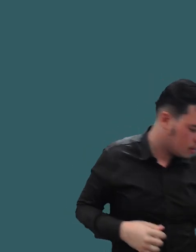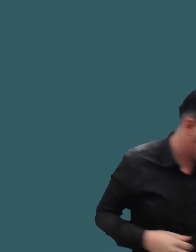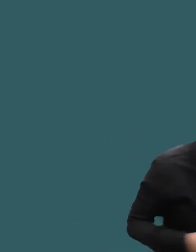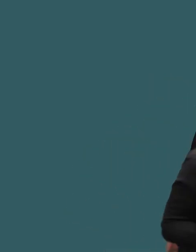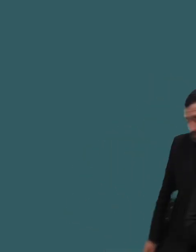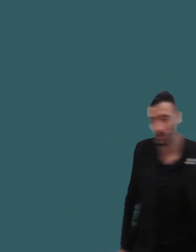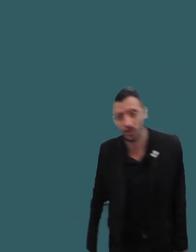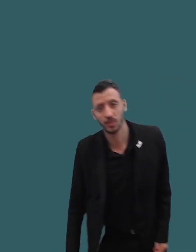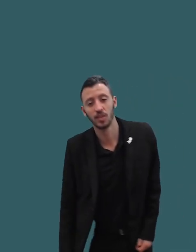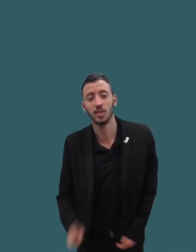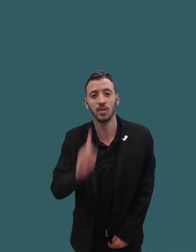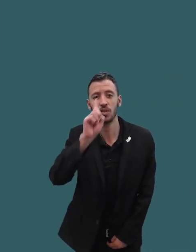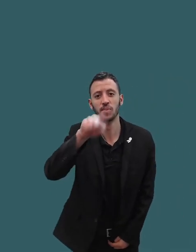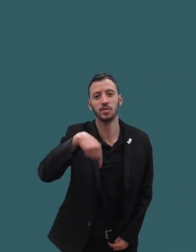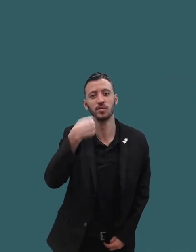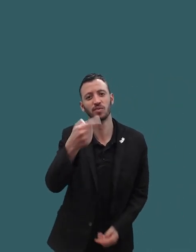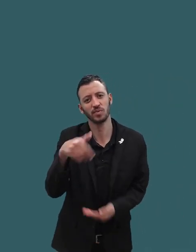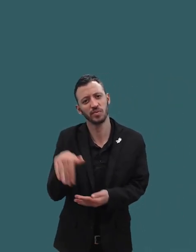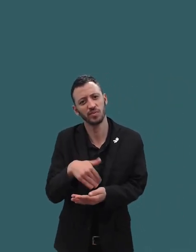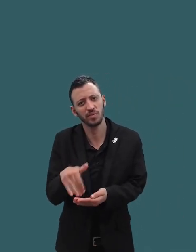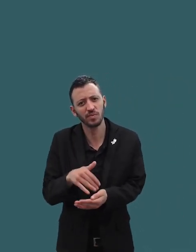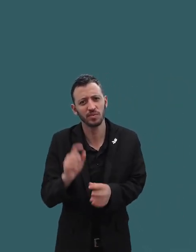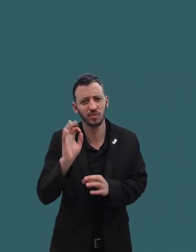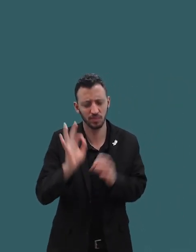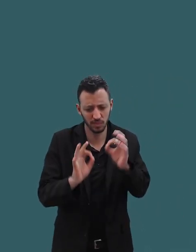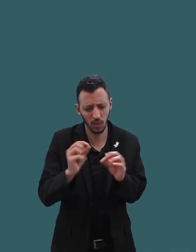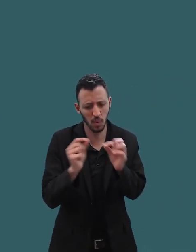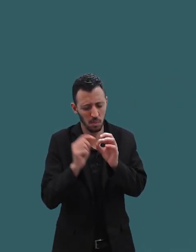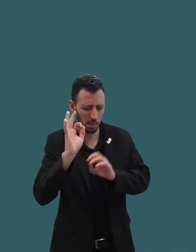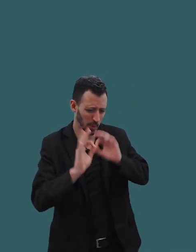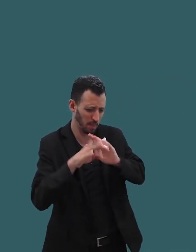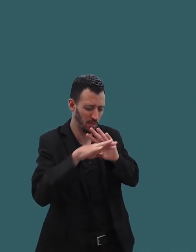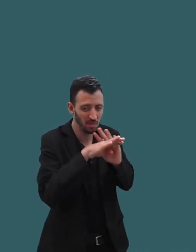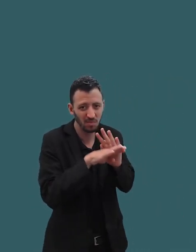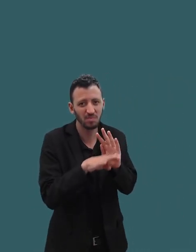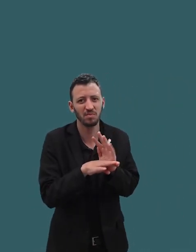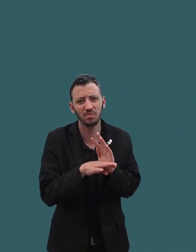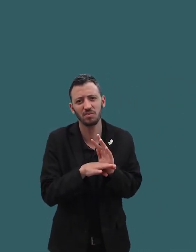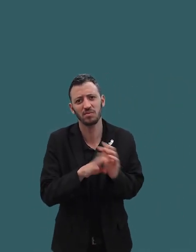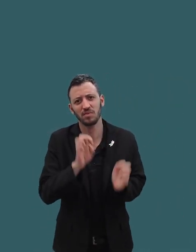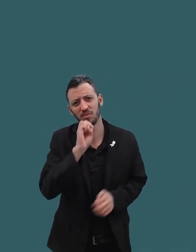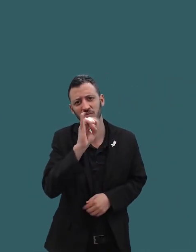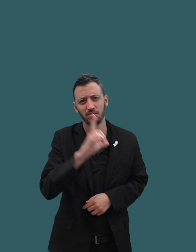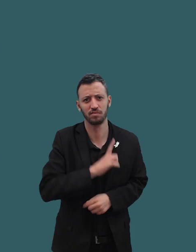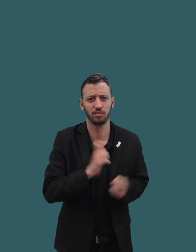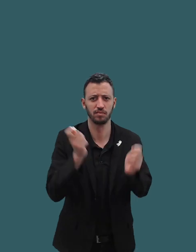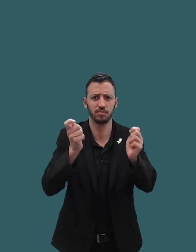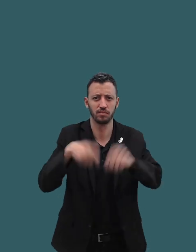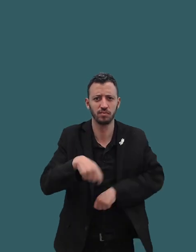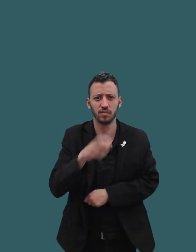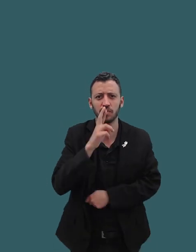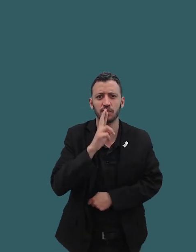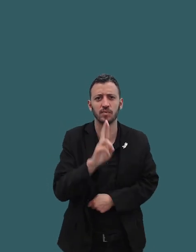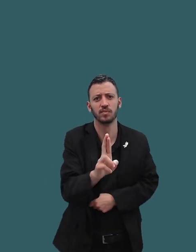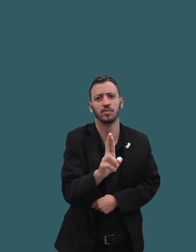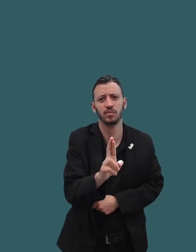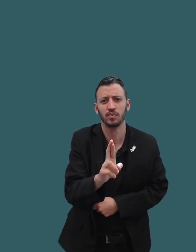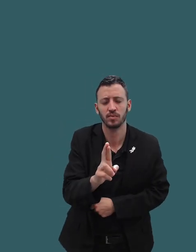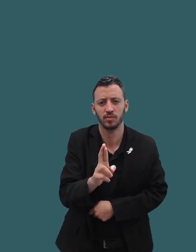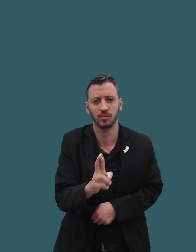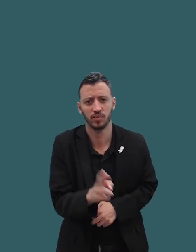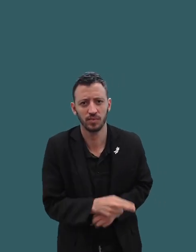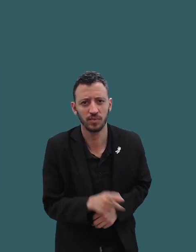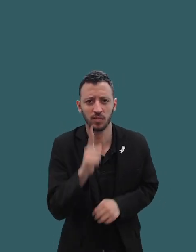secretaria e, na sequência, atomizou os programas para que eles não tivessem a capacidade de responder ao